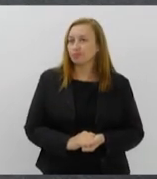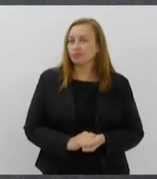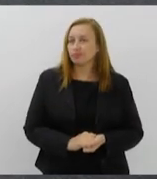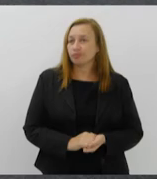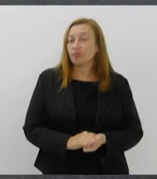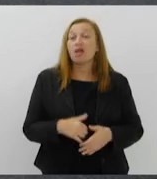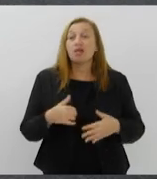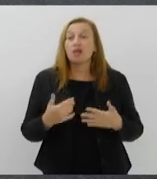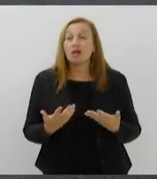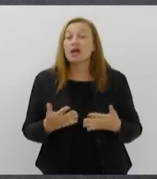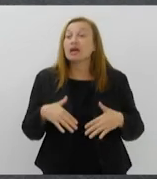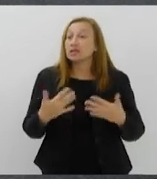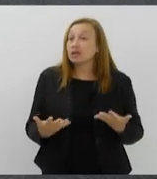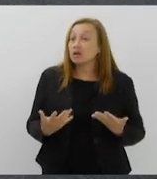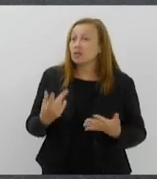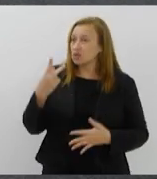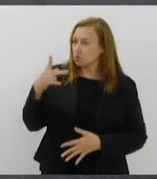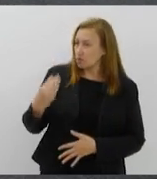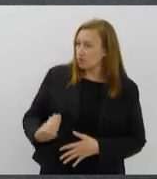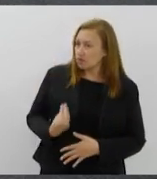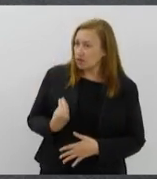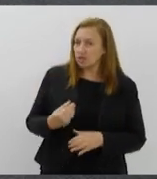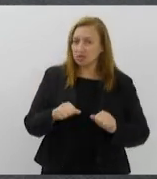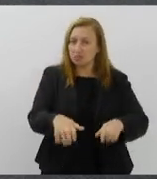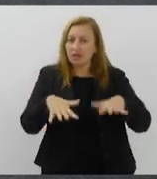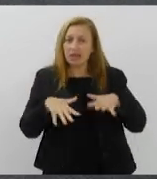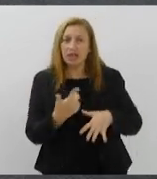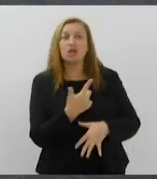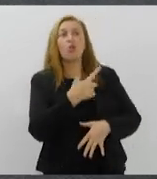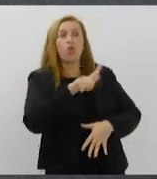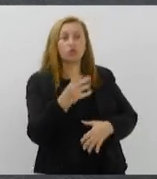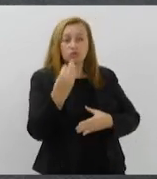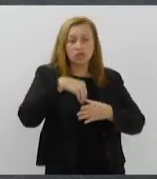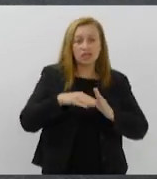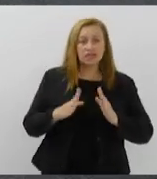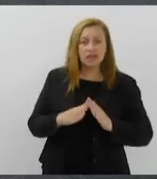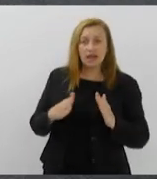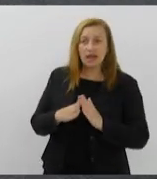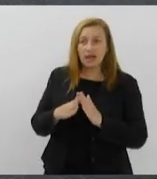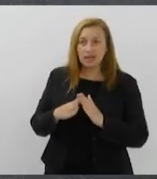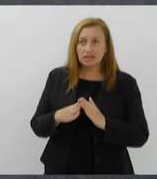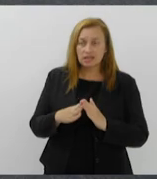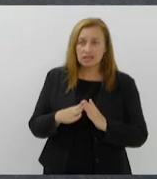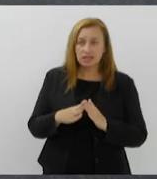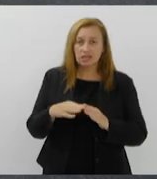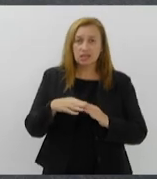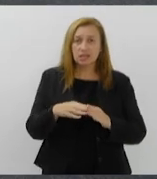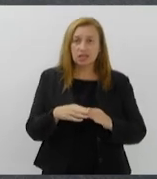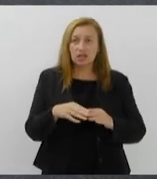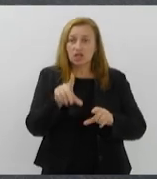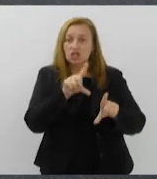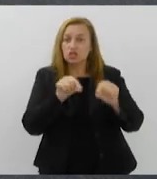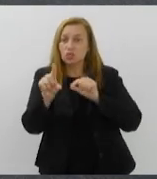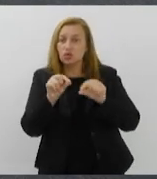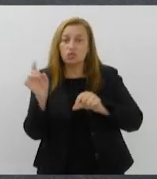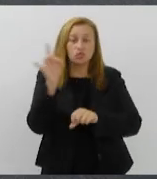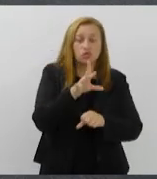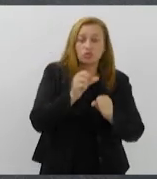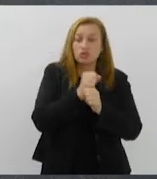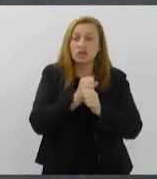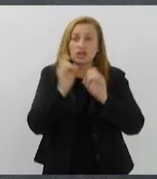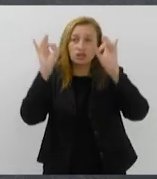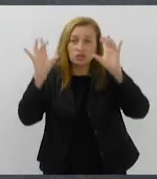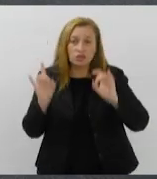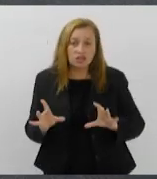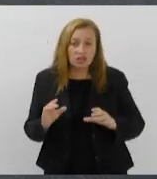Então, a presença de Vossa Excelência e diversos outros aqui dentro dessa casa, levantados nas últimas décadas, em especial na